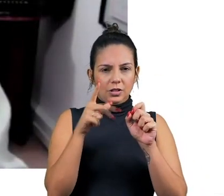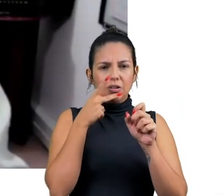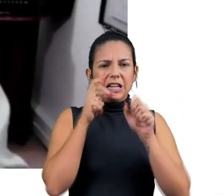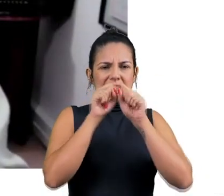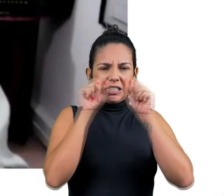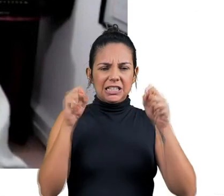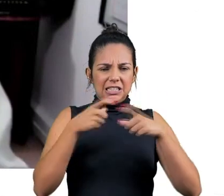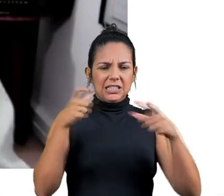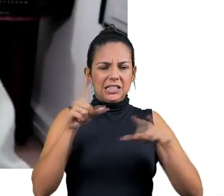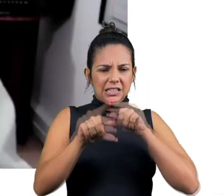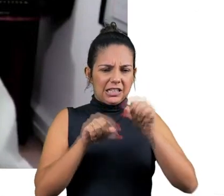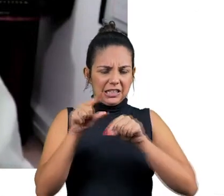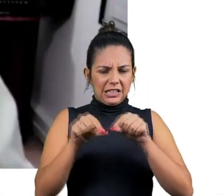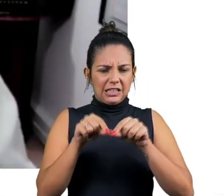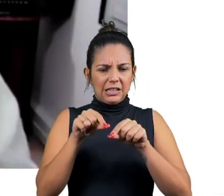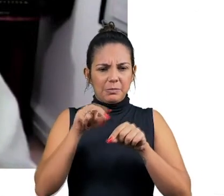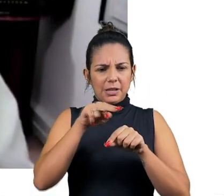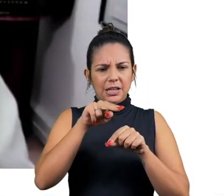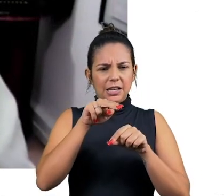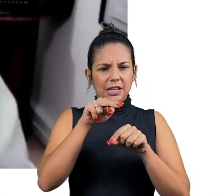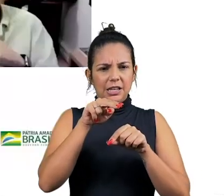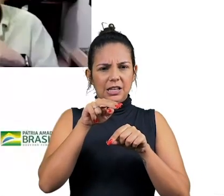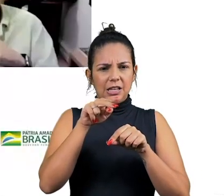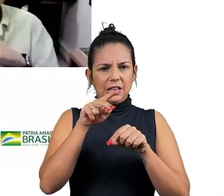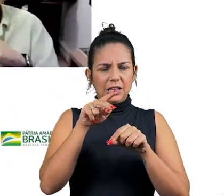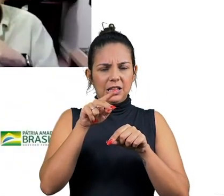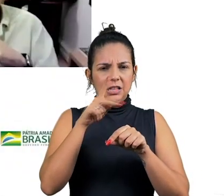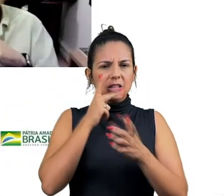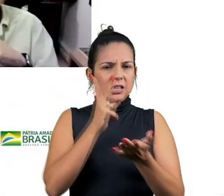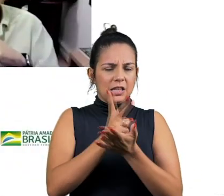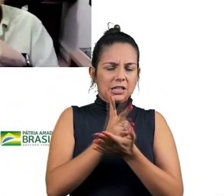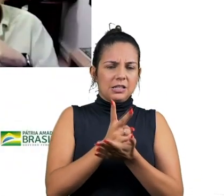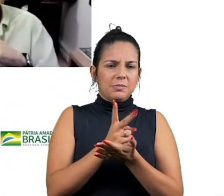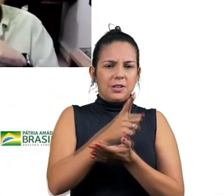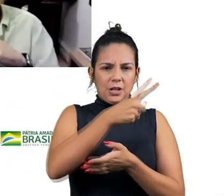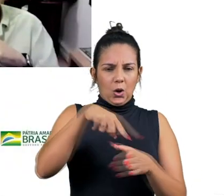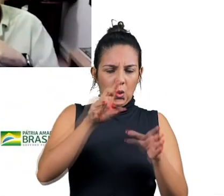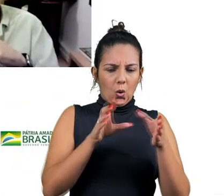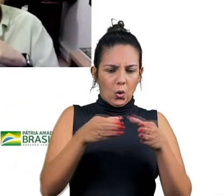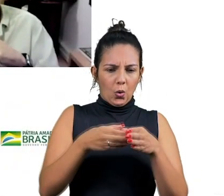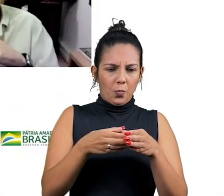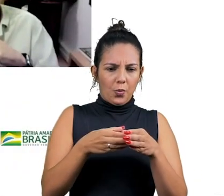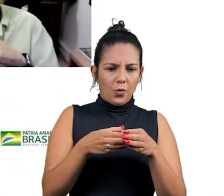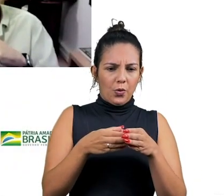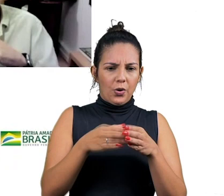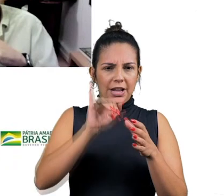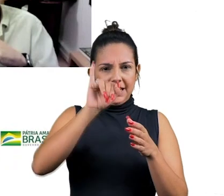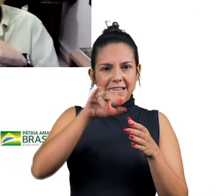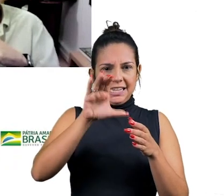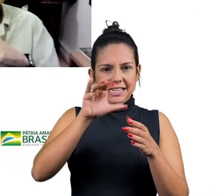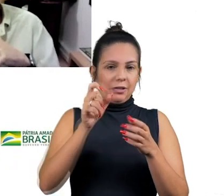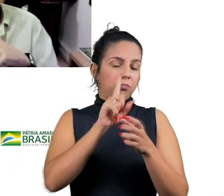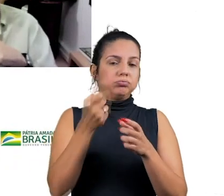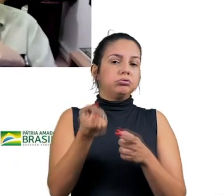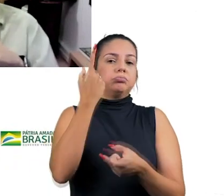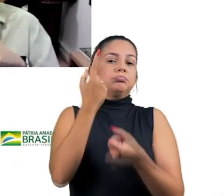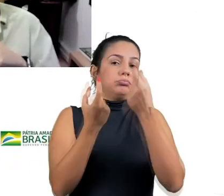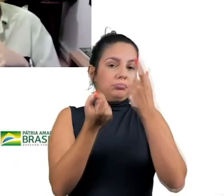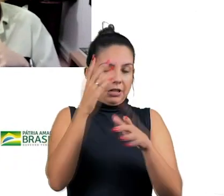ou nacionalistas de extrema-direita. Mas ele diz que nem sempre estes são incidentais?